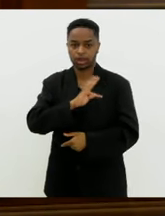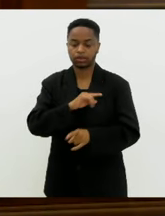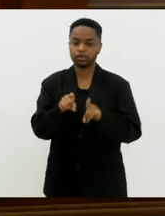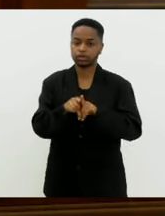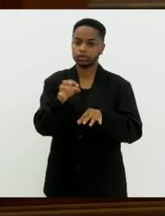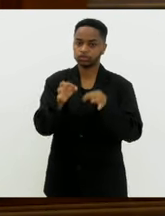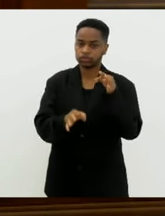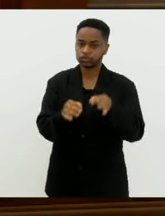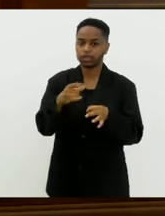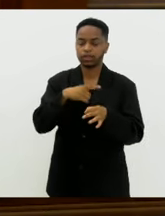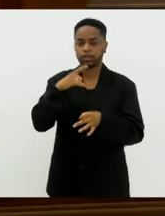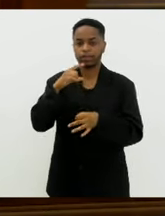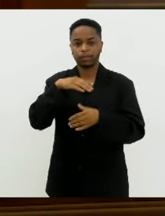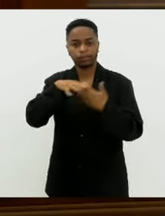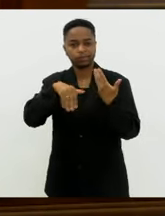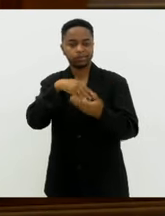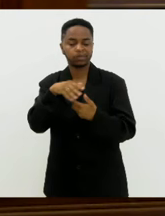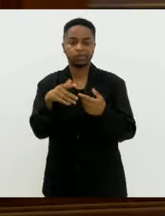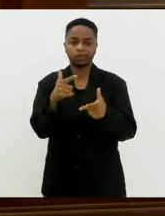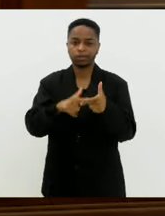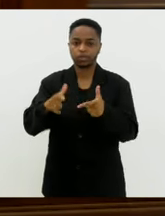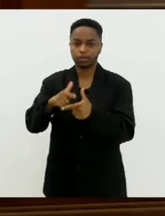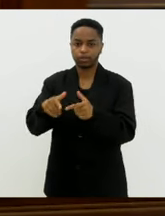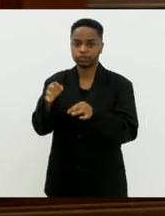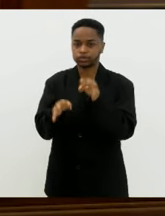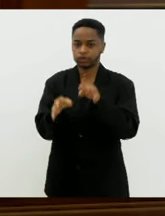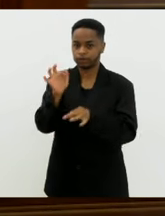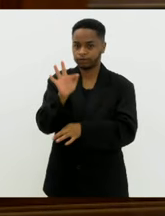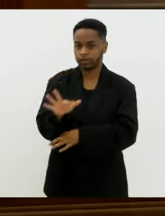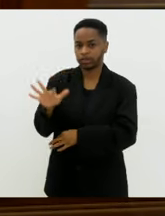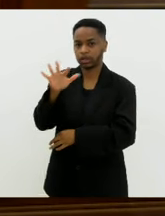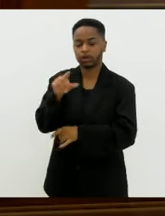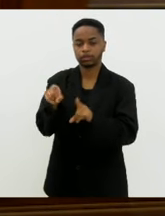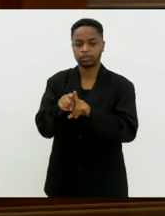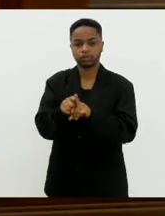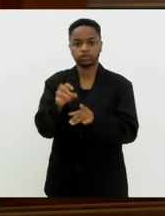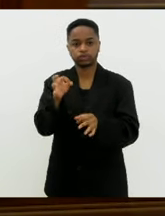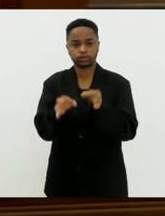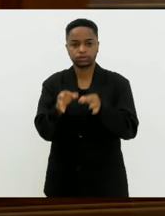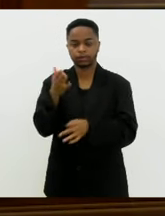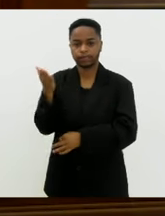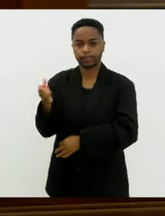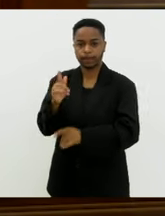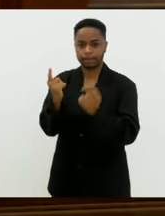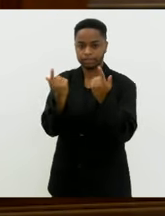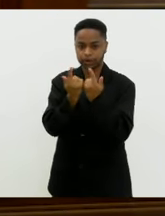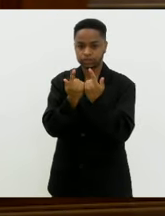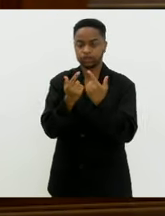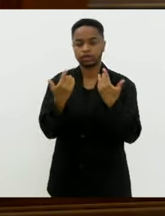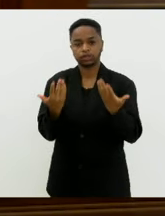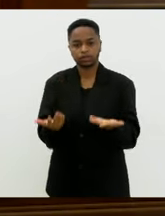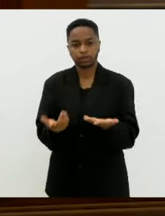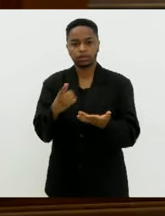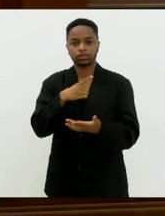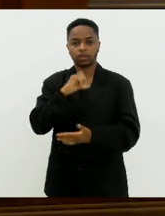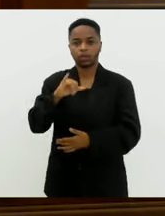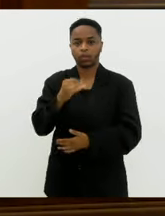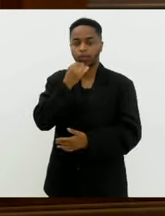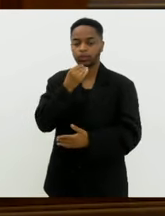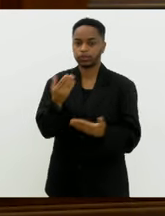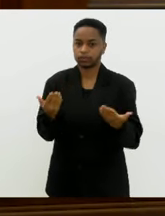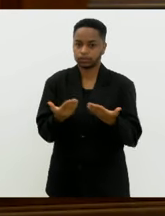Justiça Federal, Vara Federal de Magé, e nós tivemos a oportunidade,